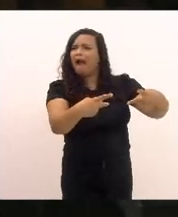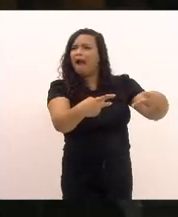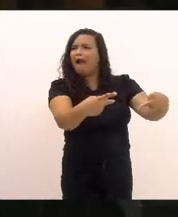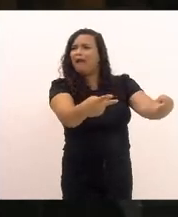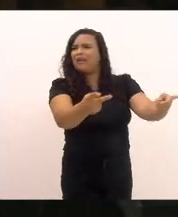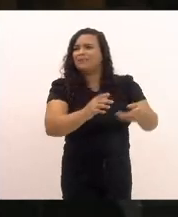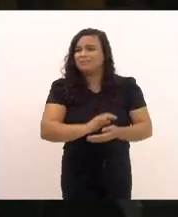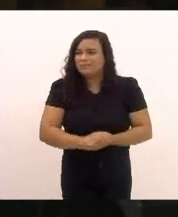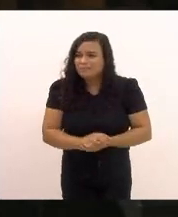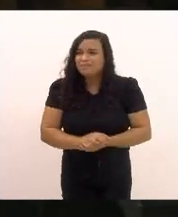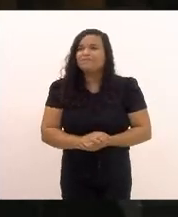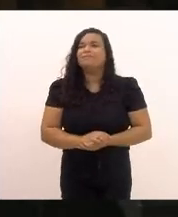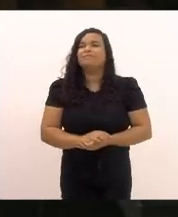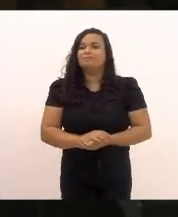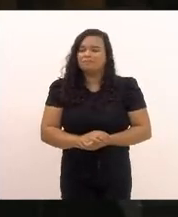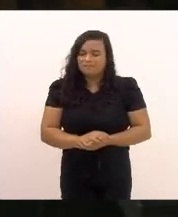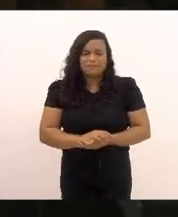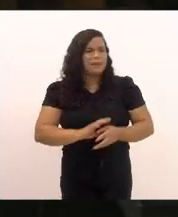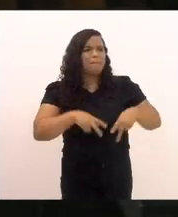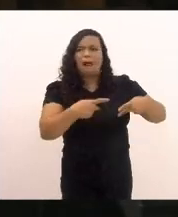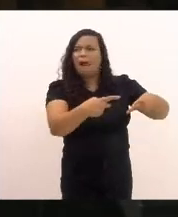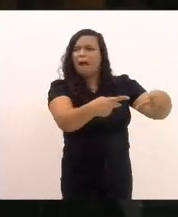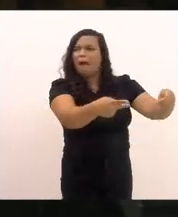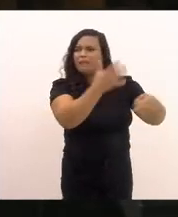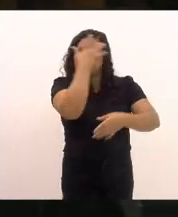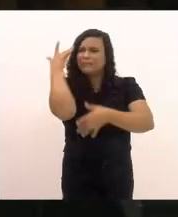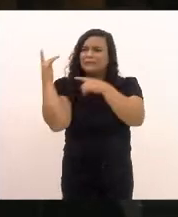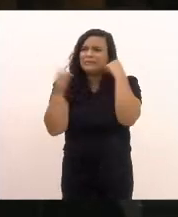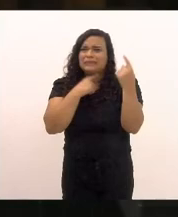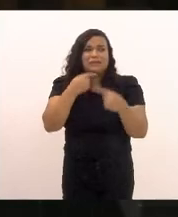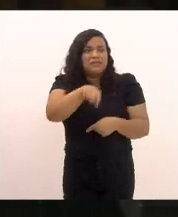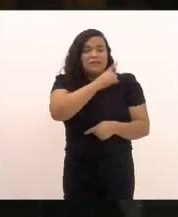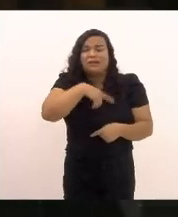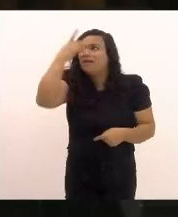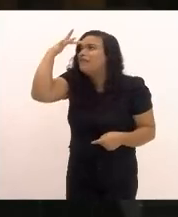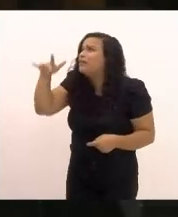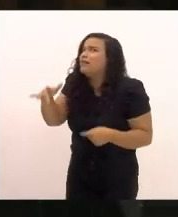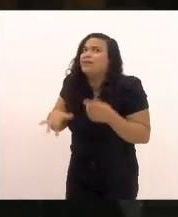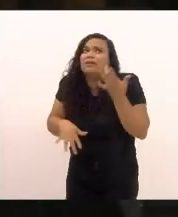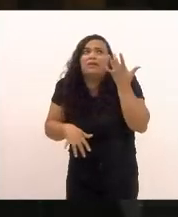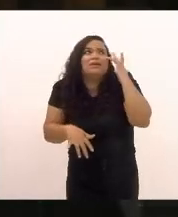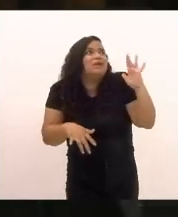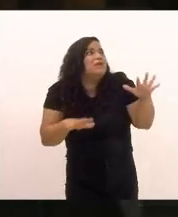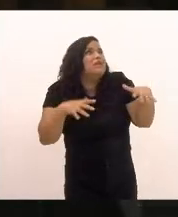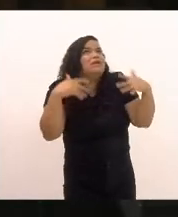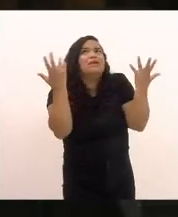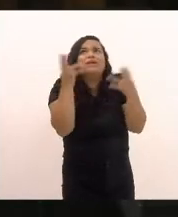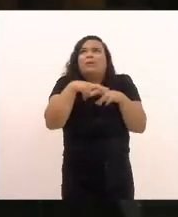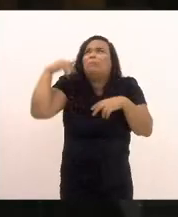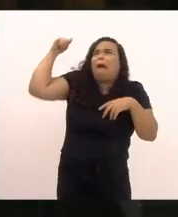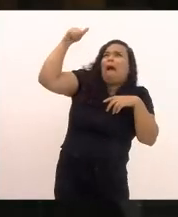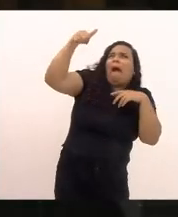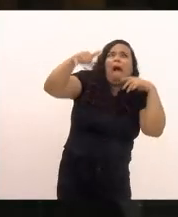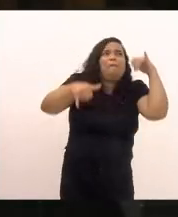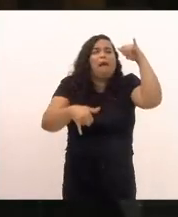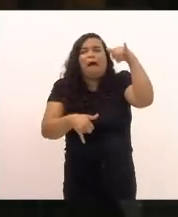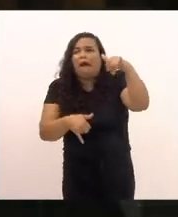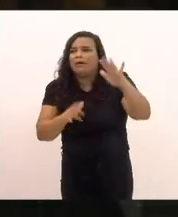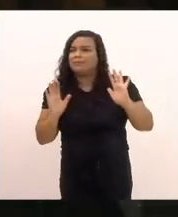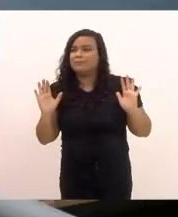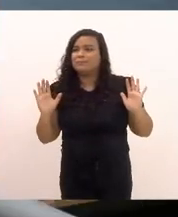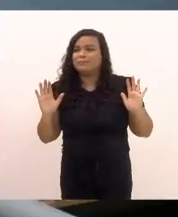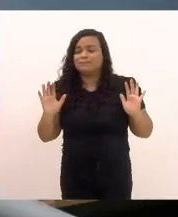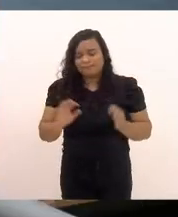humanos que nem entendem bem por que que estão morrendo. Muito obrigado, senhora